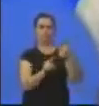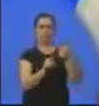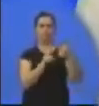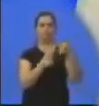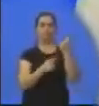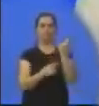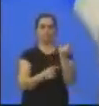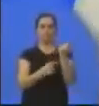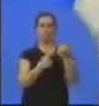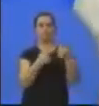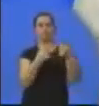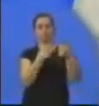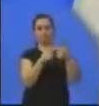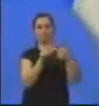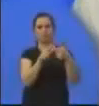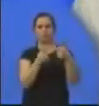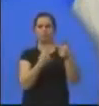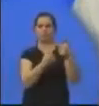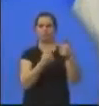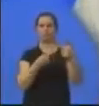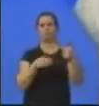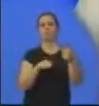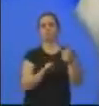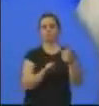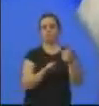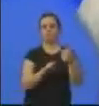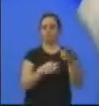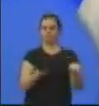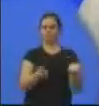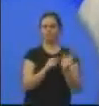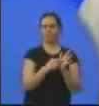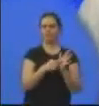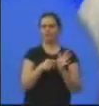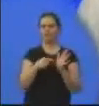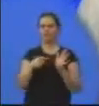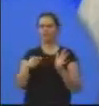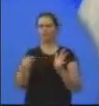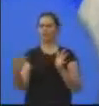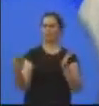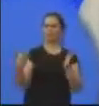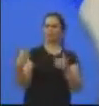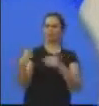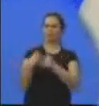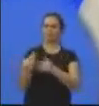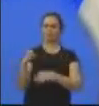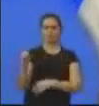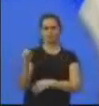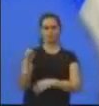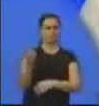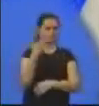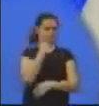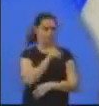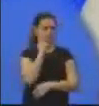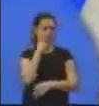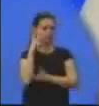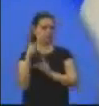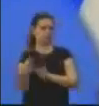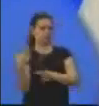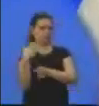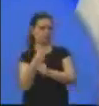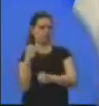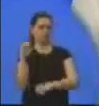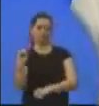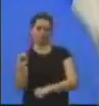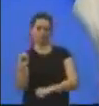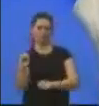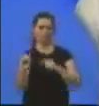dividido por 1 milhão. Para onde está indo esse número? Essa conta está indo cada vez mais perto de zero. Mas você consegue pôr um número lá que dê igual a zero?